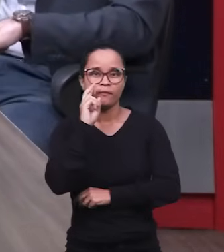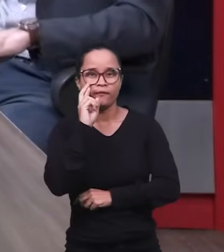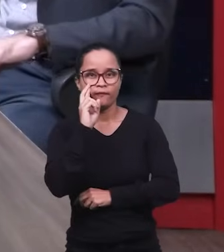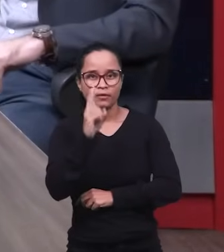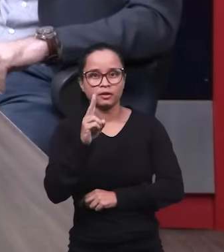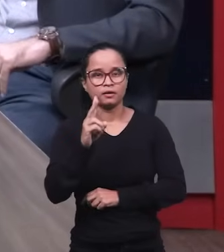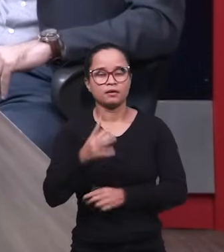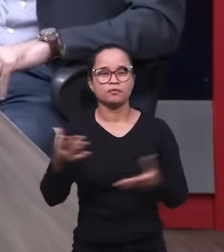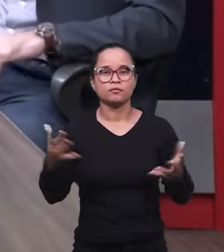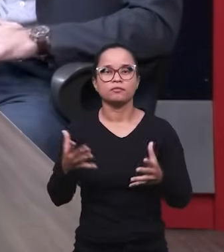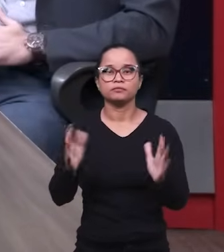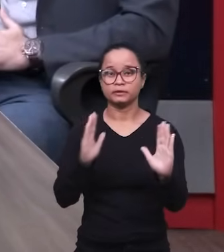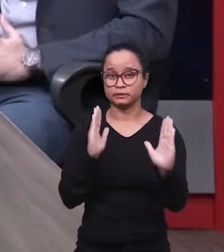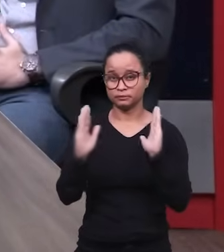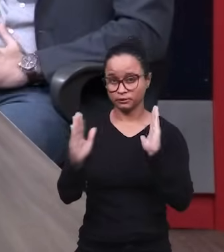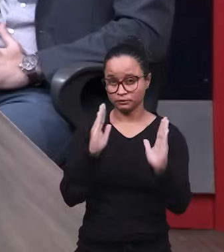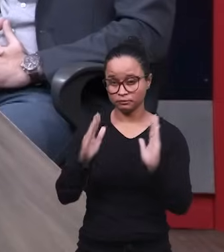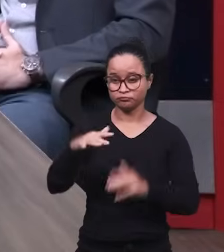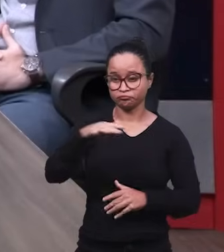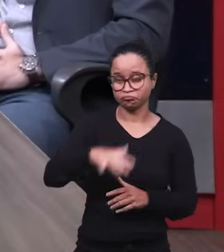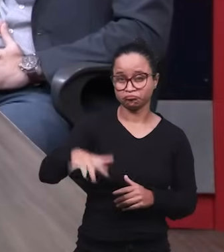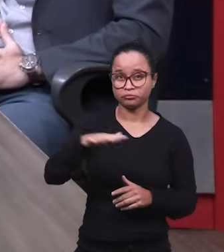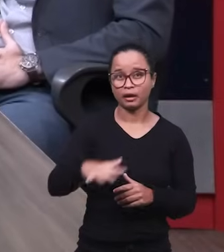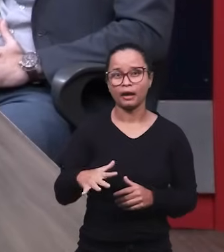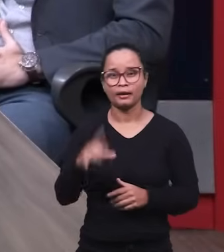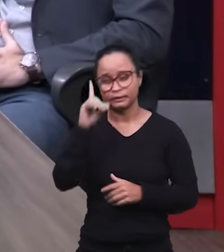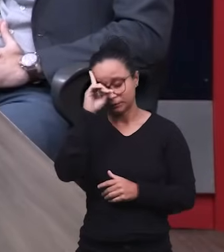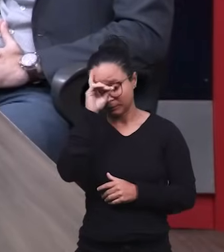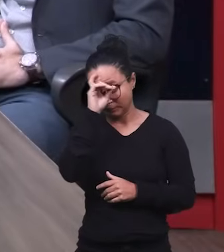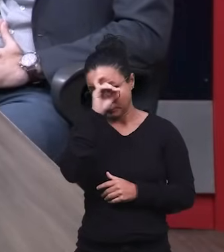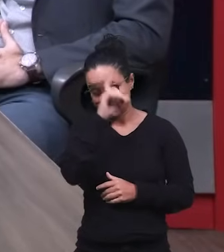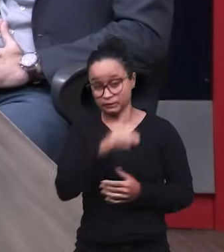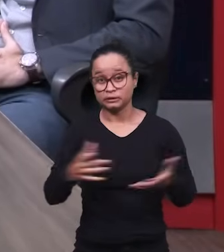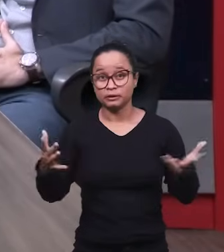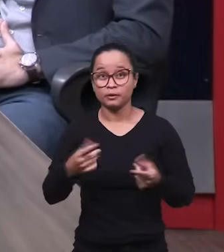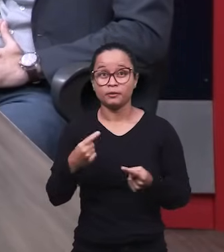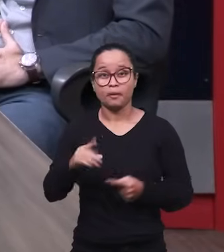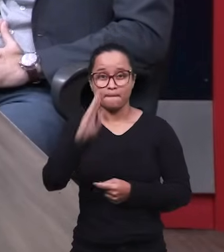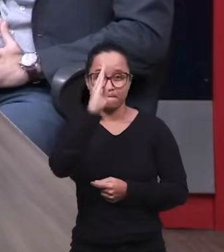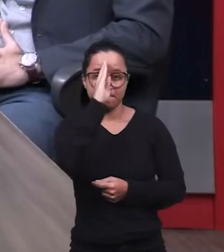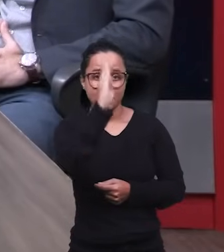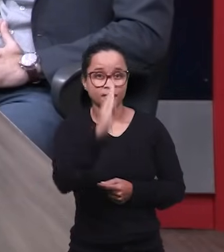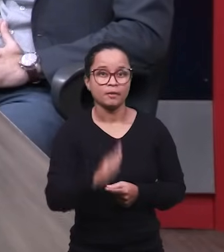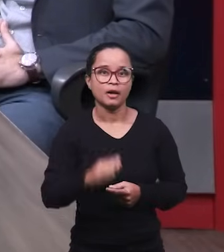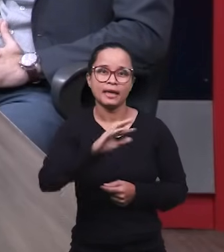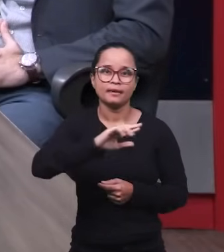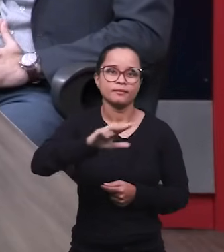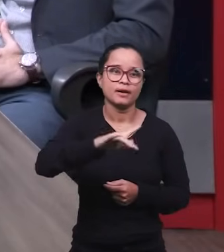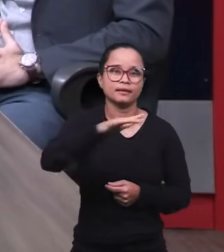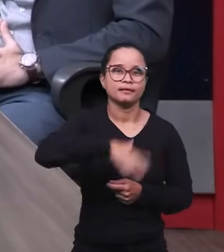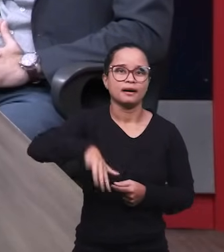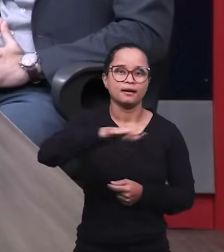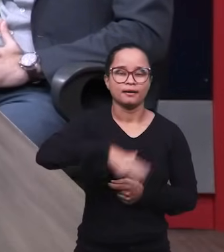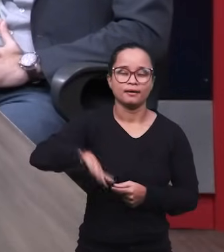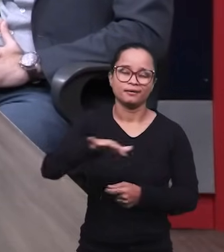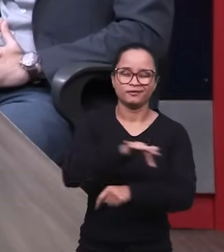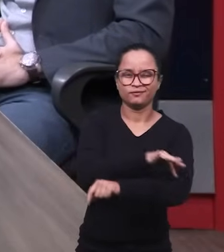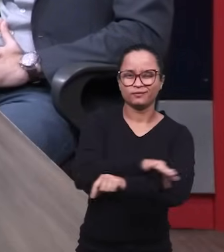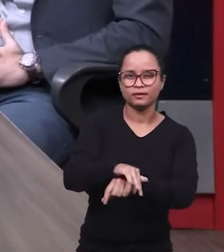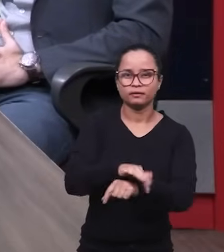tempo. É difícil da gente abstrair um pouco, principalmente quem não é da área das exatas, da área de